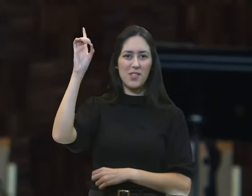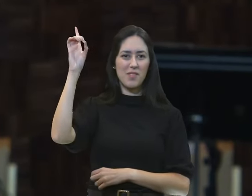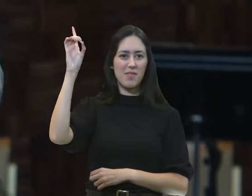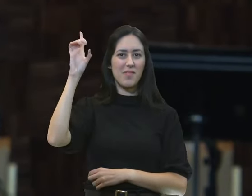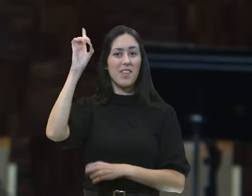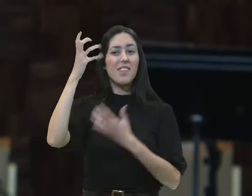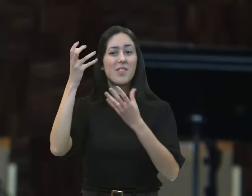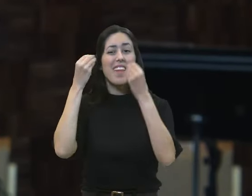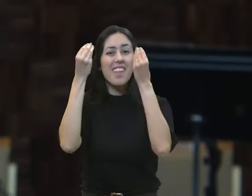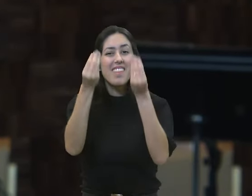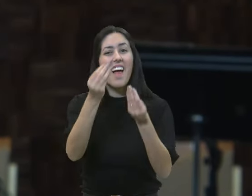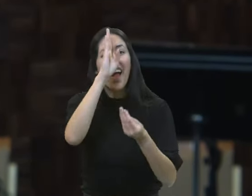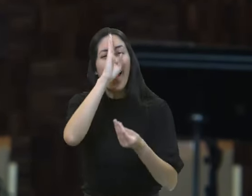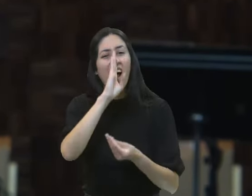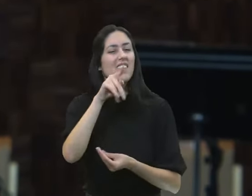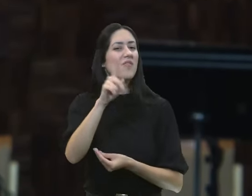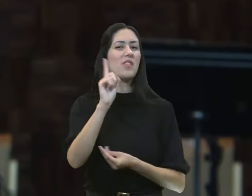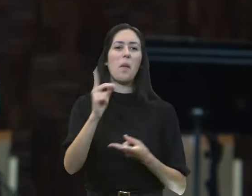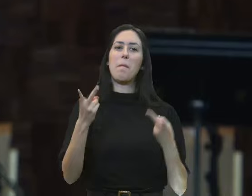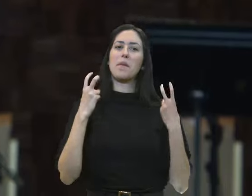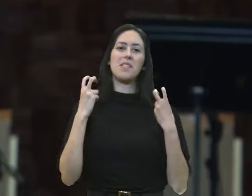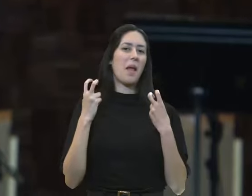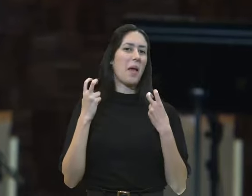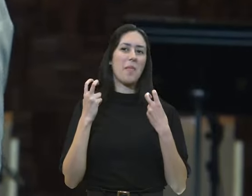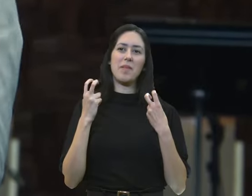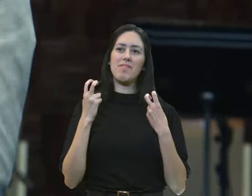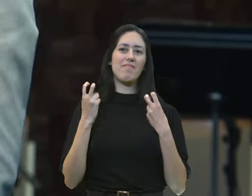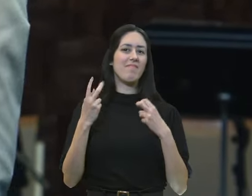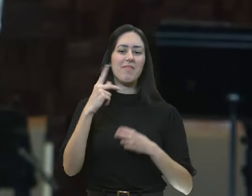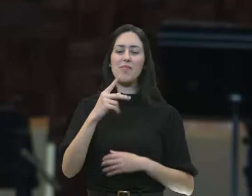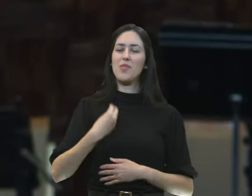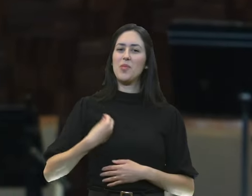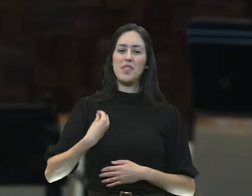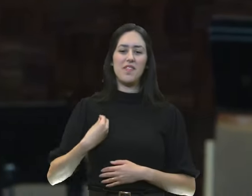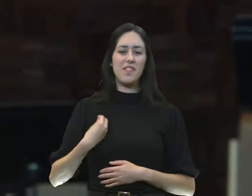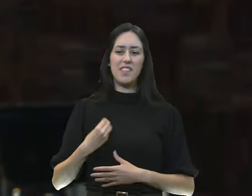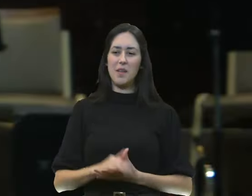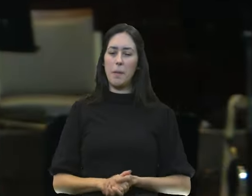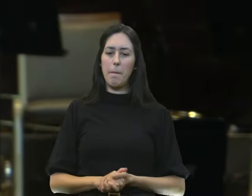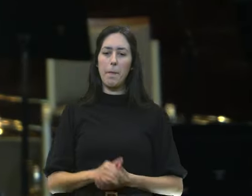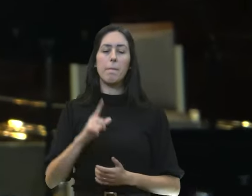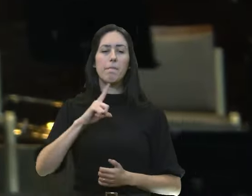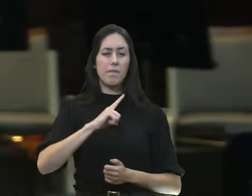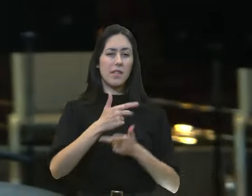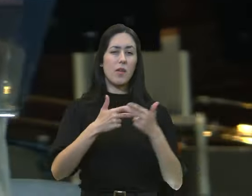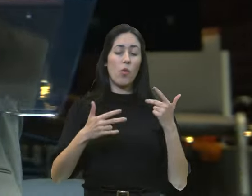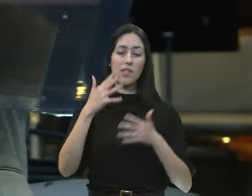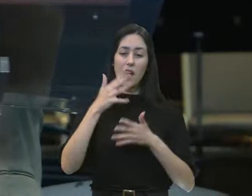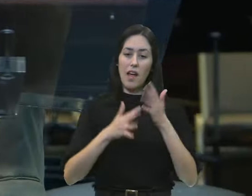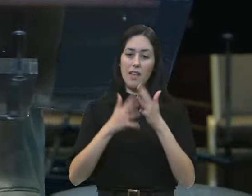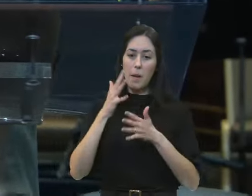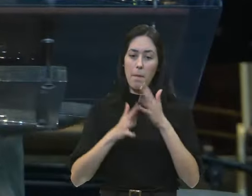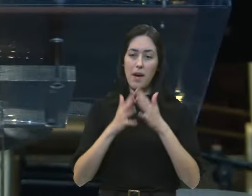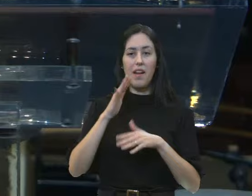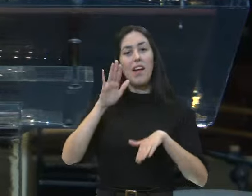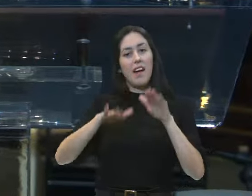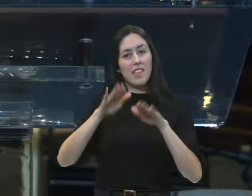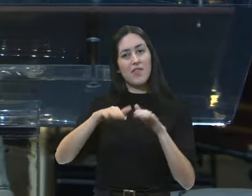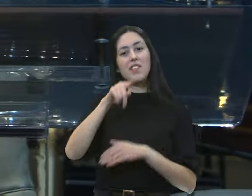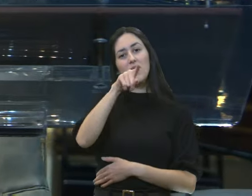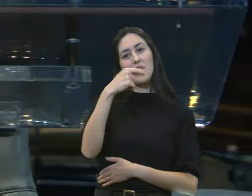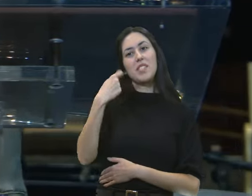de graça, o favor dEle para a tua vida. Tem coisas que impedem, e talvez a gente tenha que dar nome para elas: